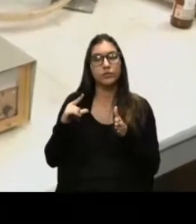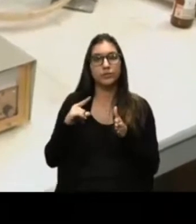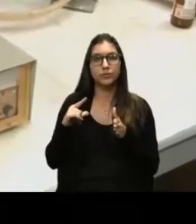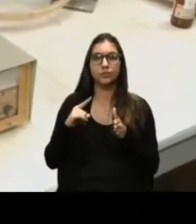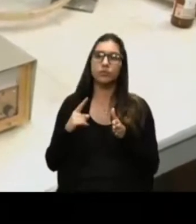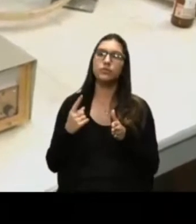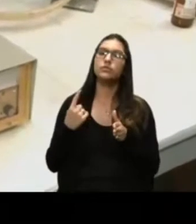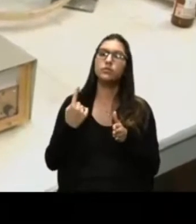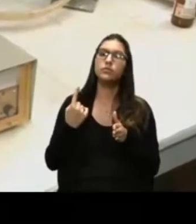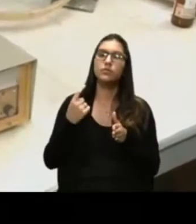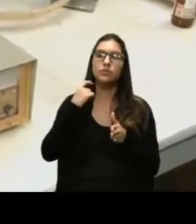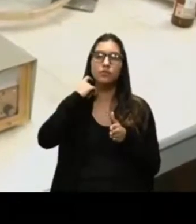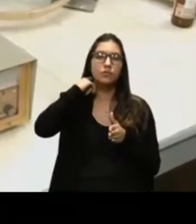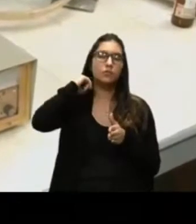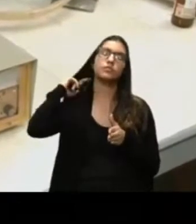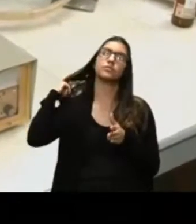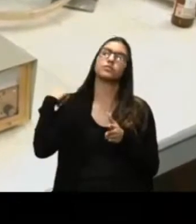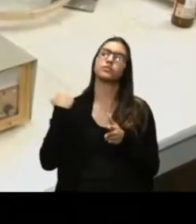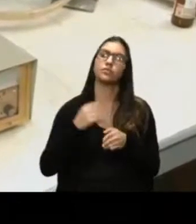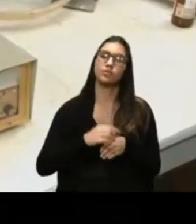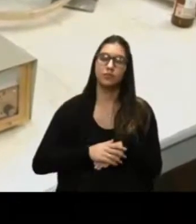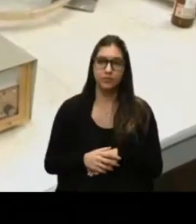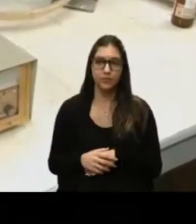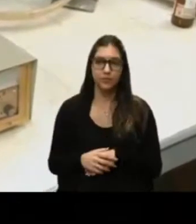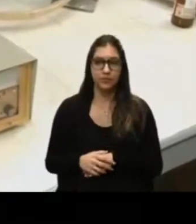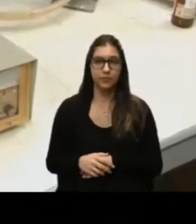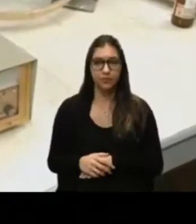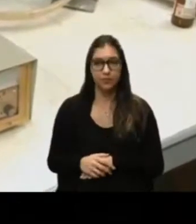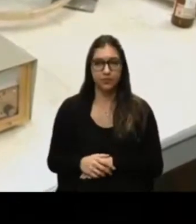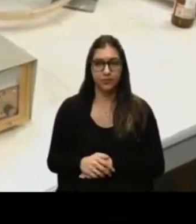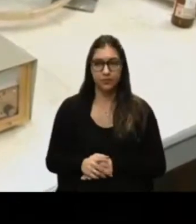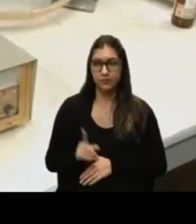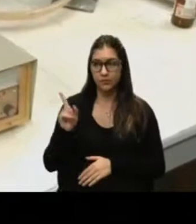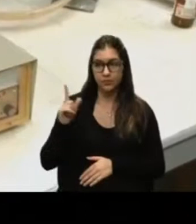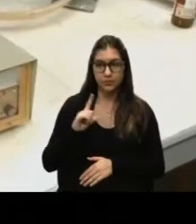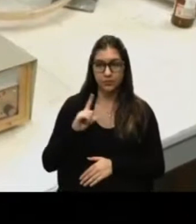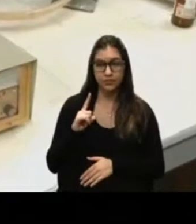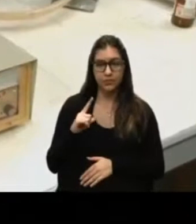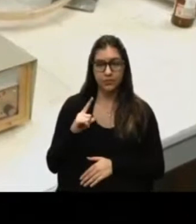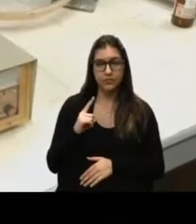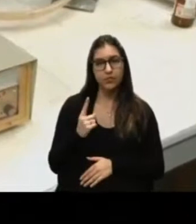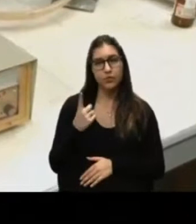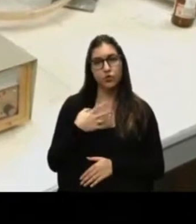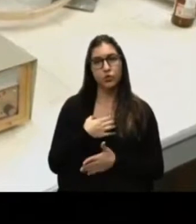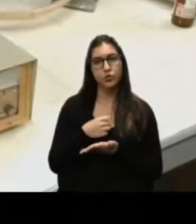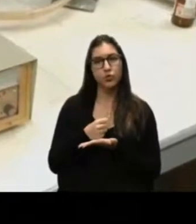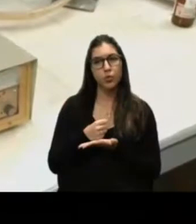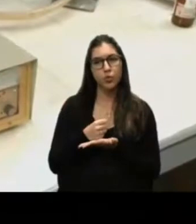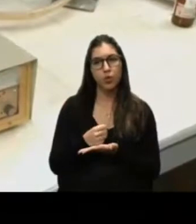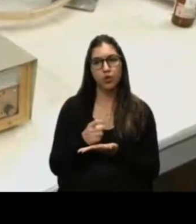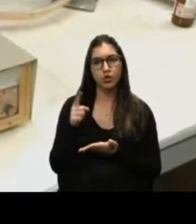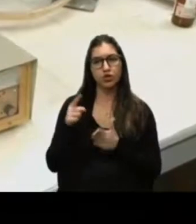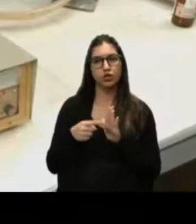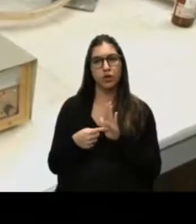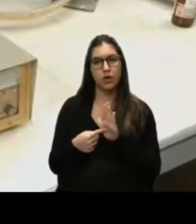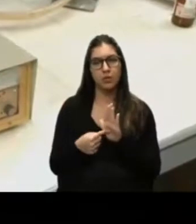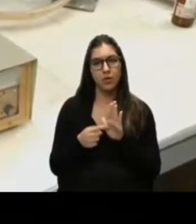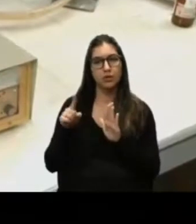uma Olha só. Tá vendo lá dentro o óleo? Suporte ali da amostra,